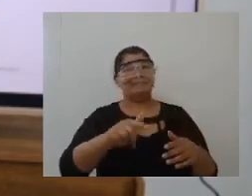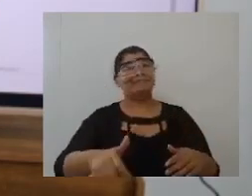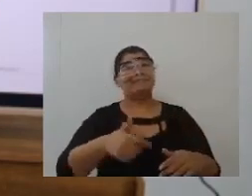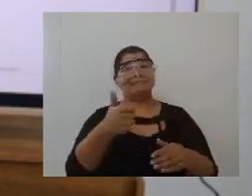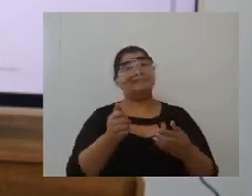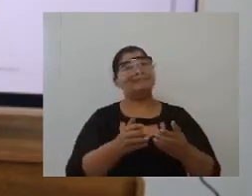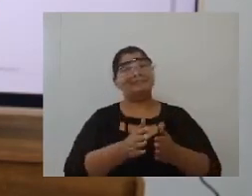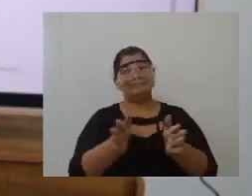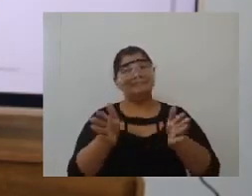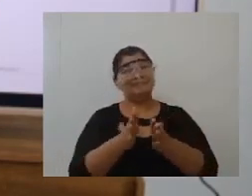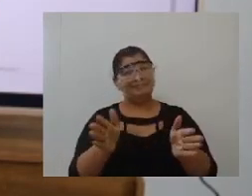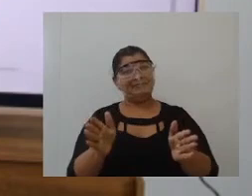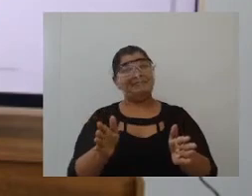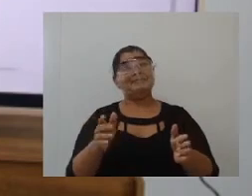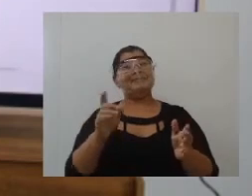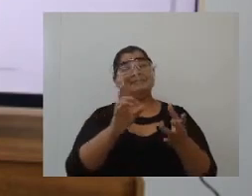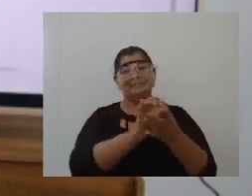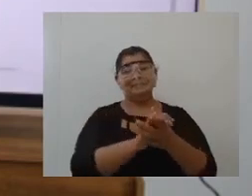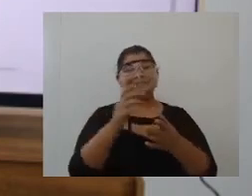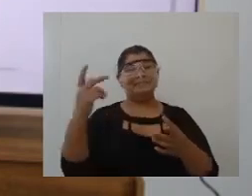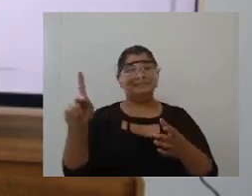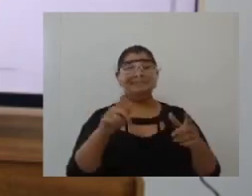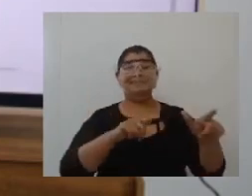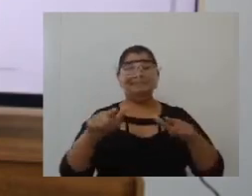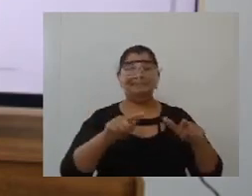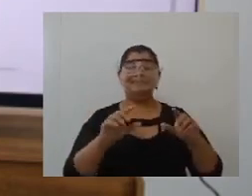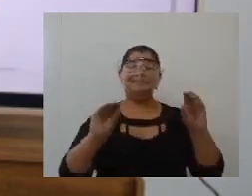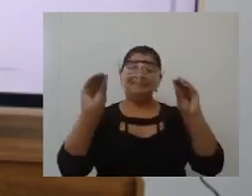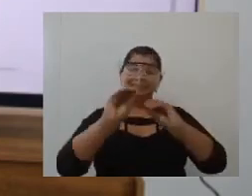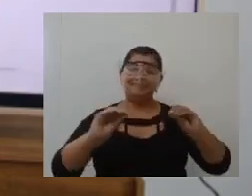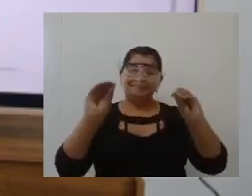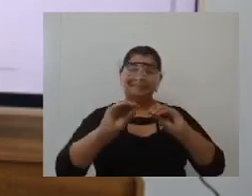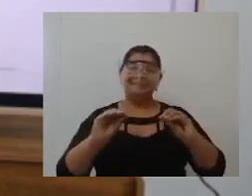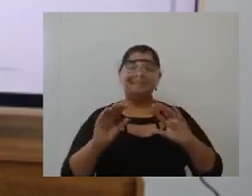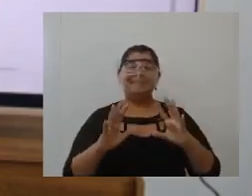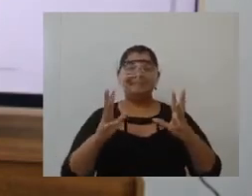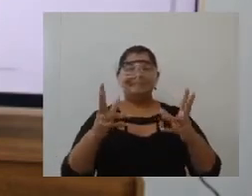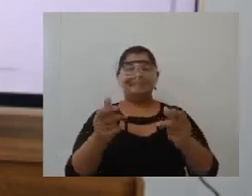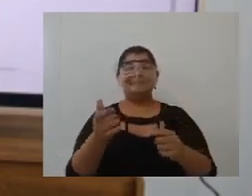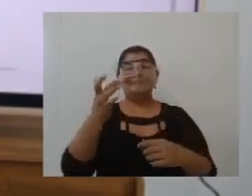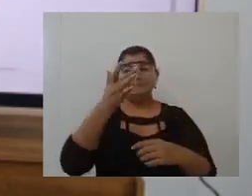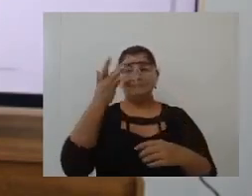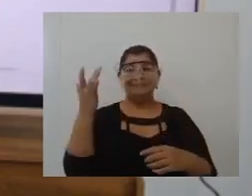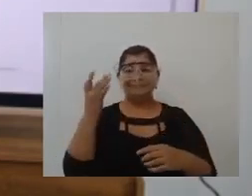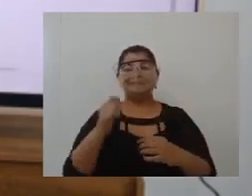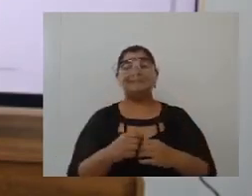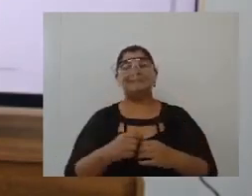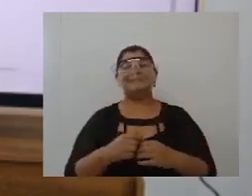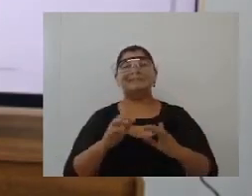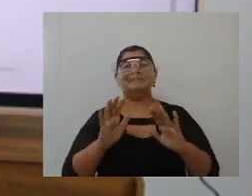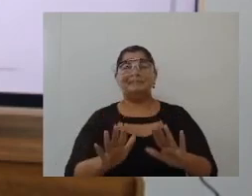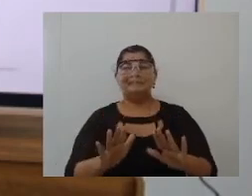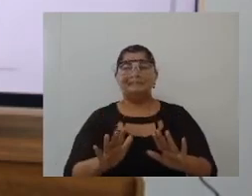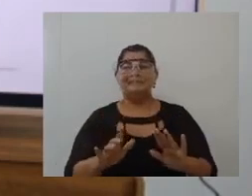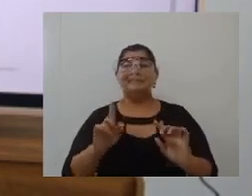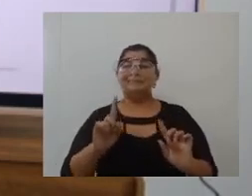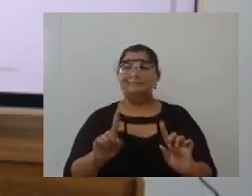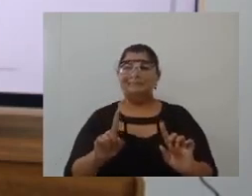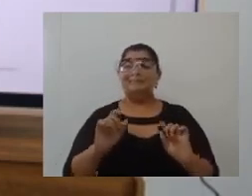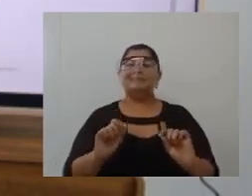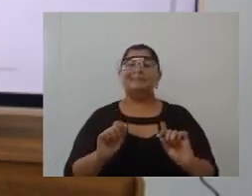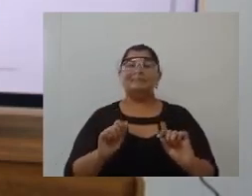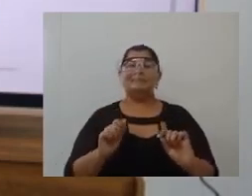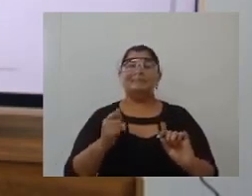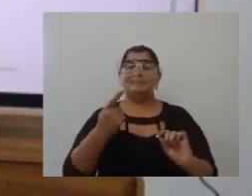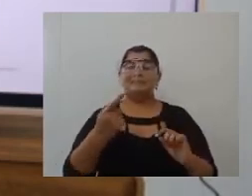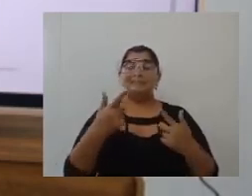Por coincidência, é onde a minha esposa trabalha. Para quem eu mando um beijo agora. Pessoal, é o seguinte, preste atenção. Uma